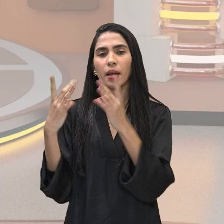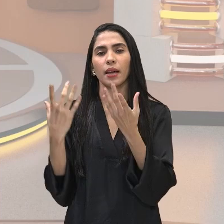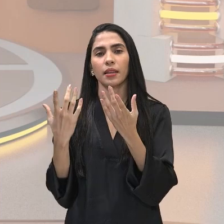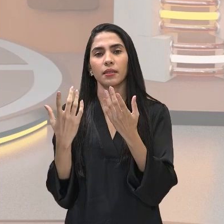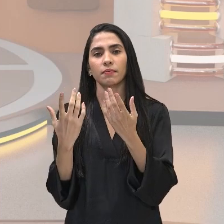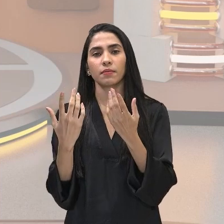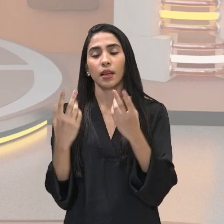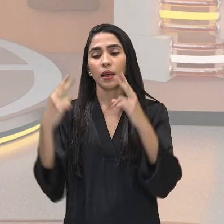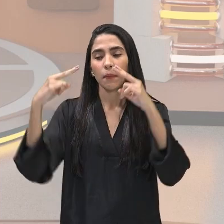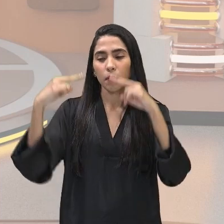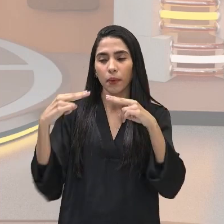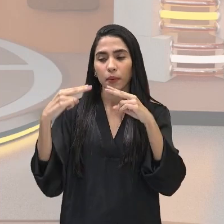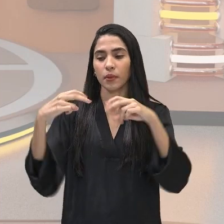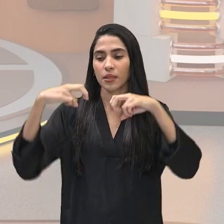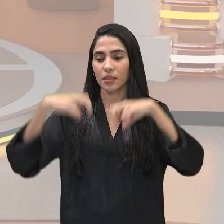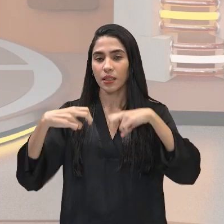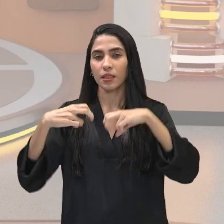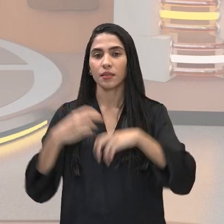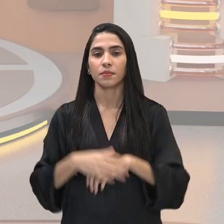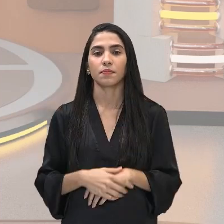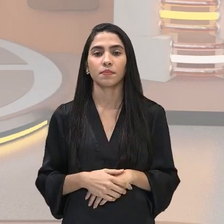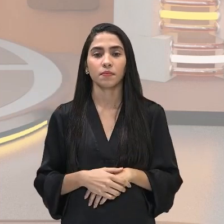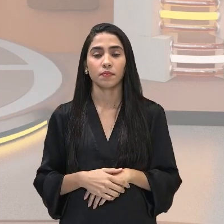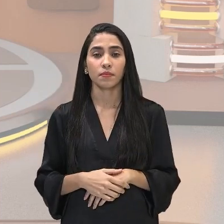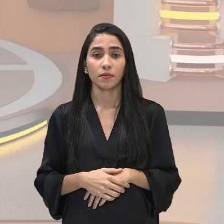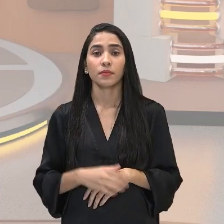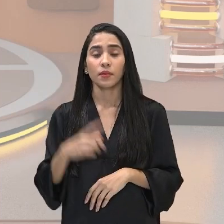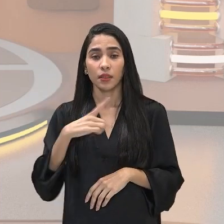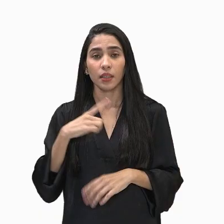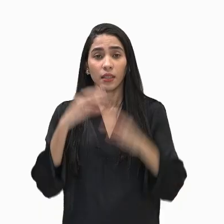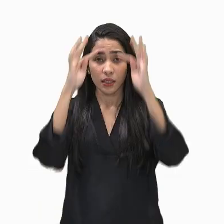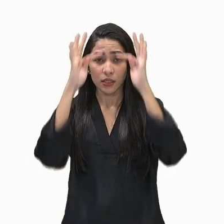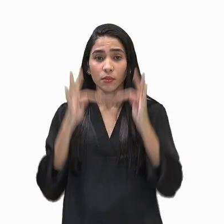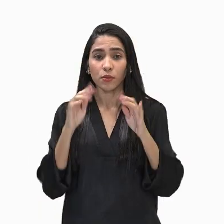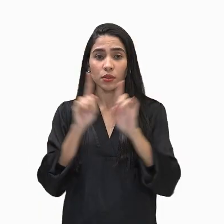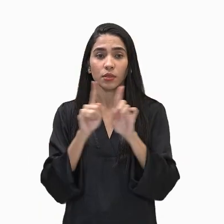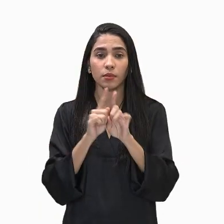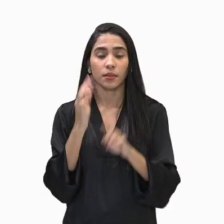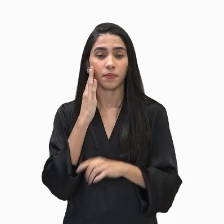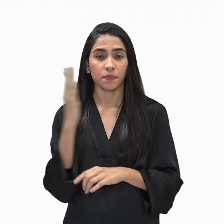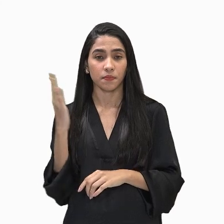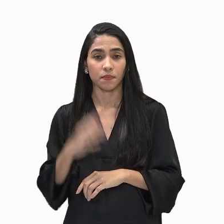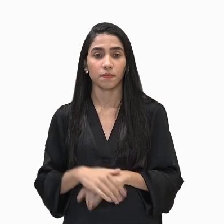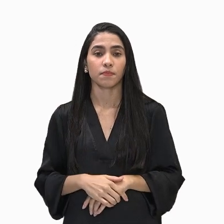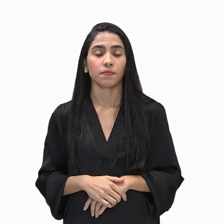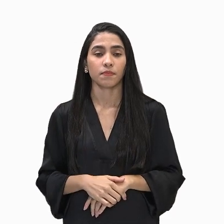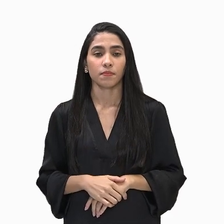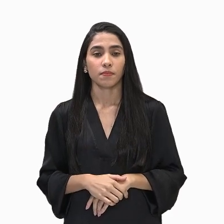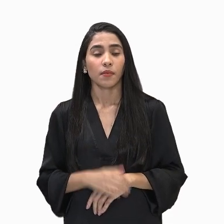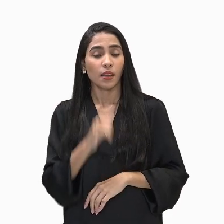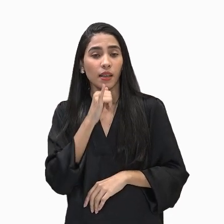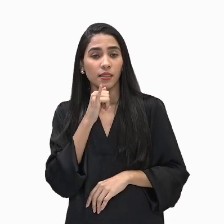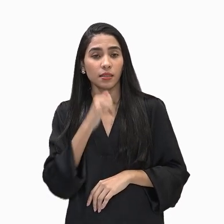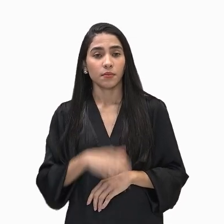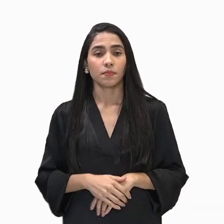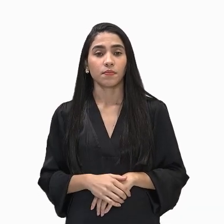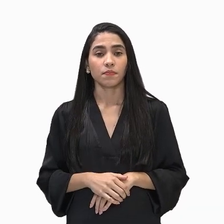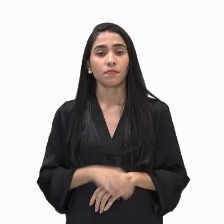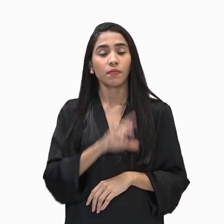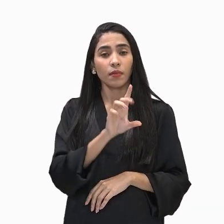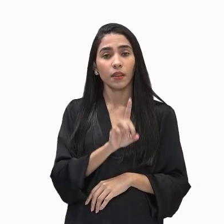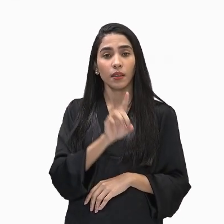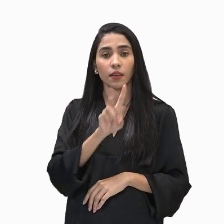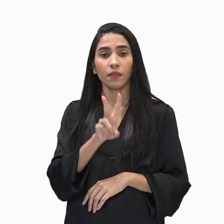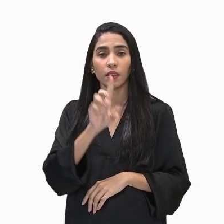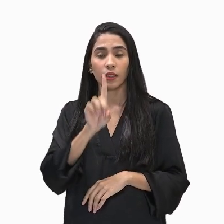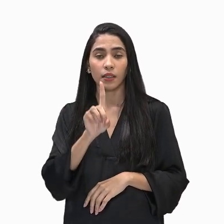olho do outro, não é verdade? Então, nós temos algumas testemunhas disso daí. Vamos ver? Nós temos, por exemplo, o DVD,